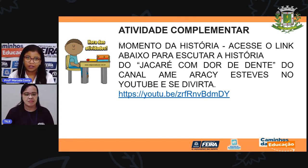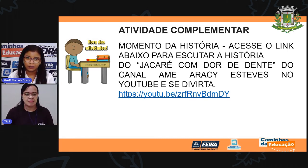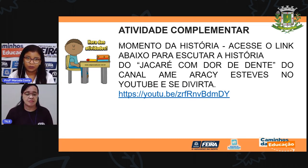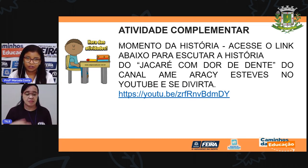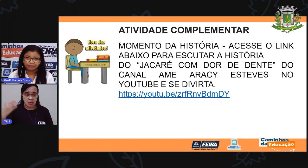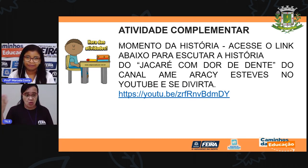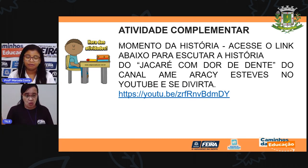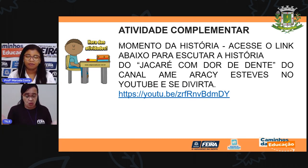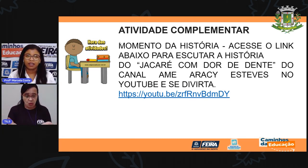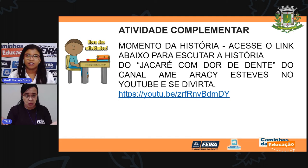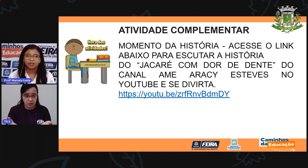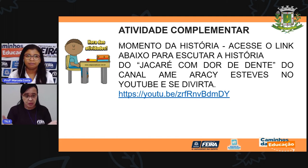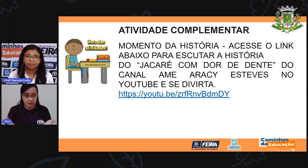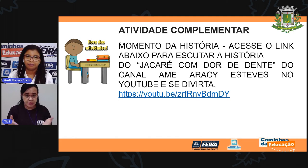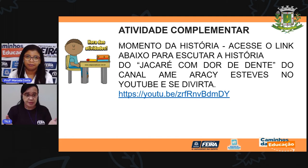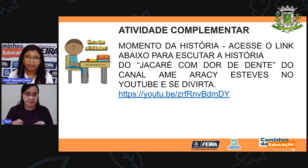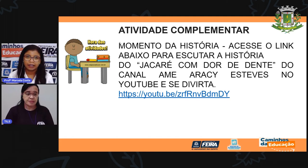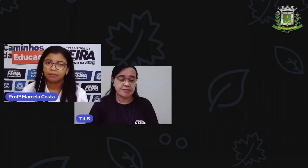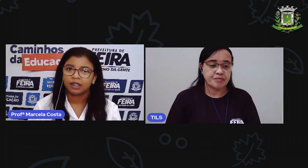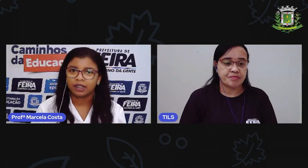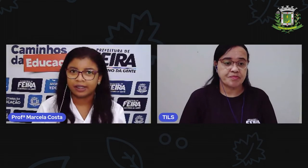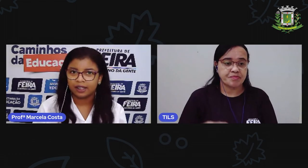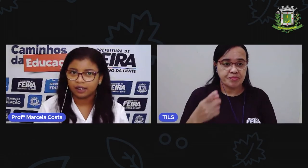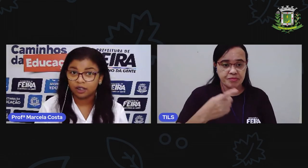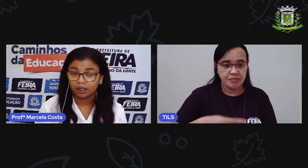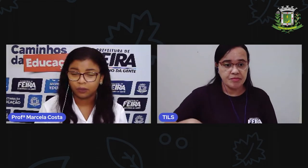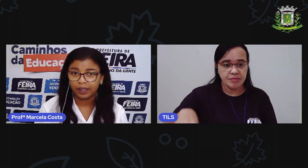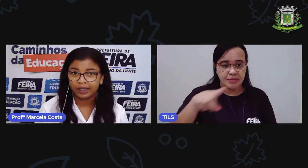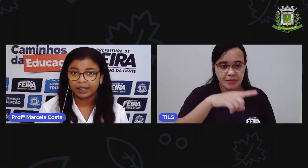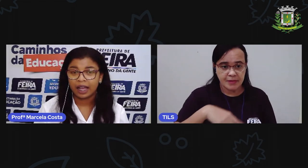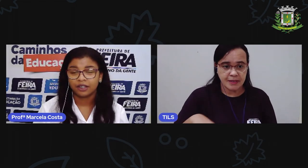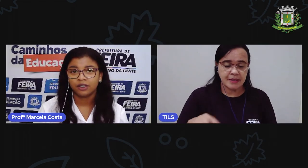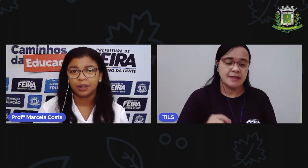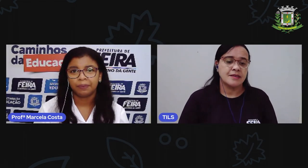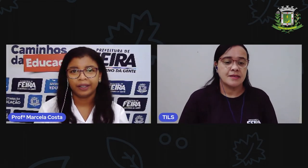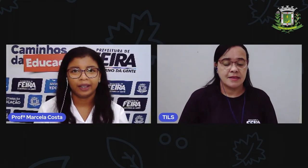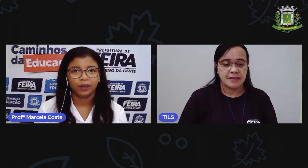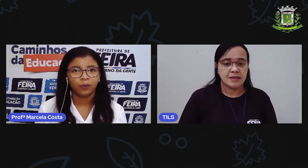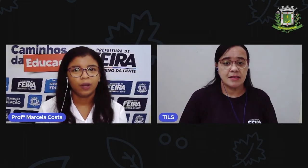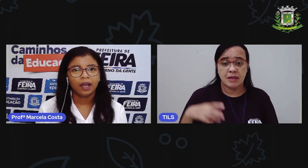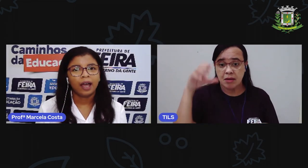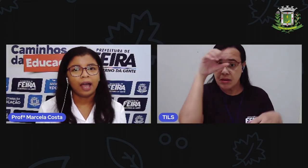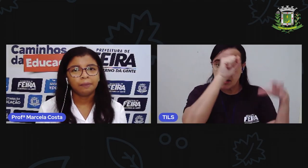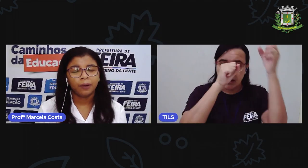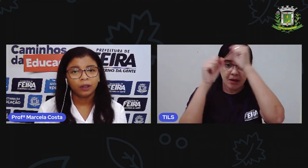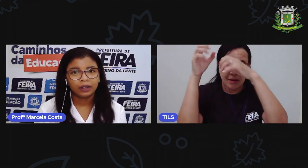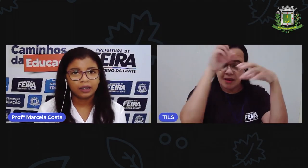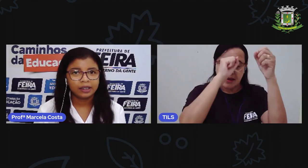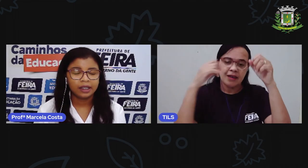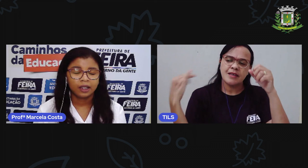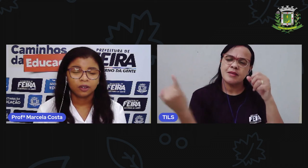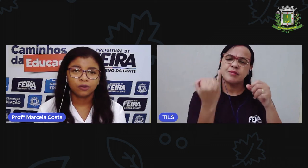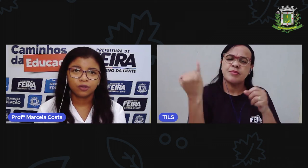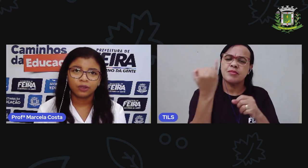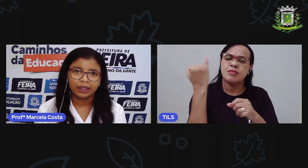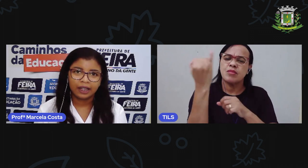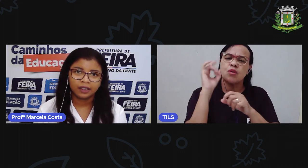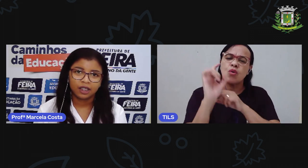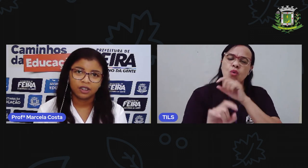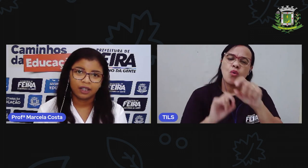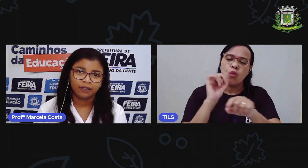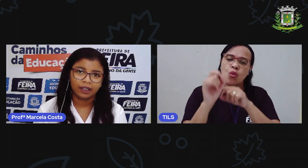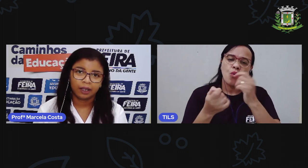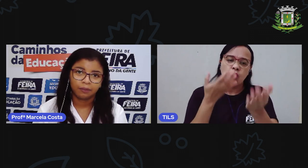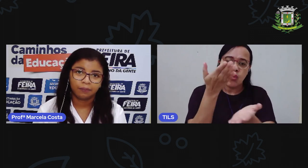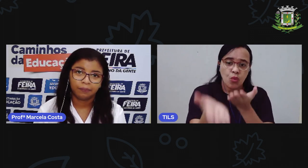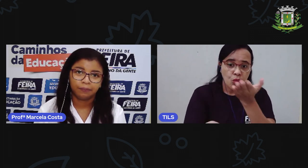Nessa aula de hoje, de matemática e ciências da natureza, a gente aprendeu a importância dos cuidados que a